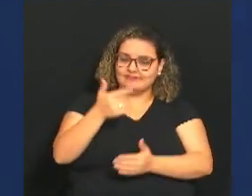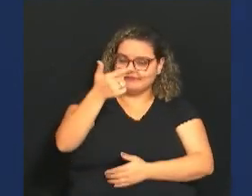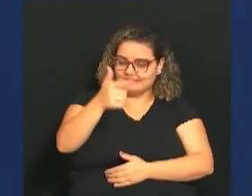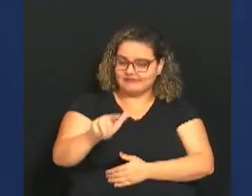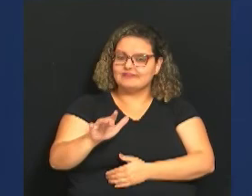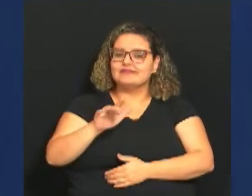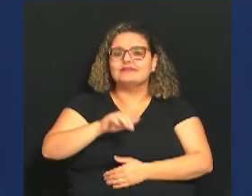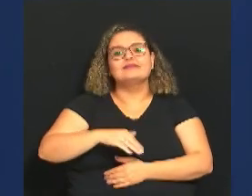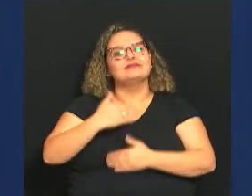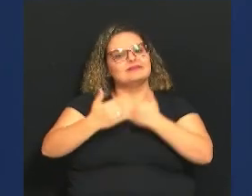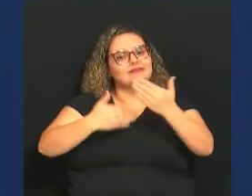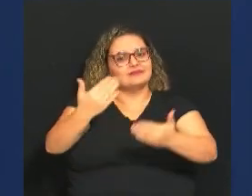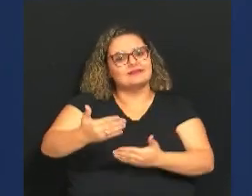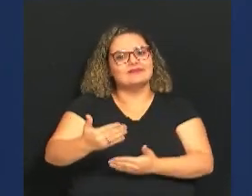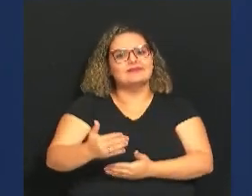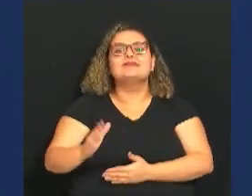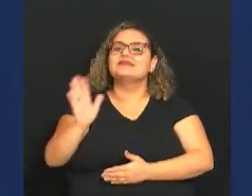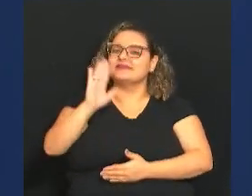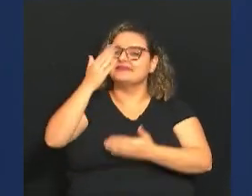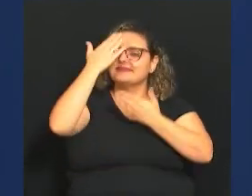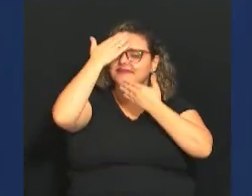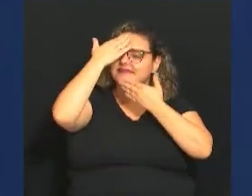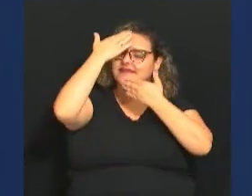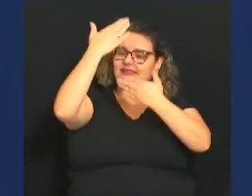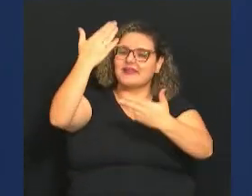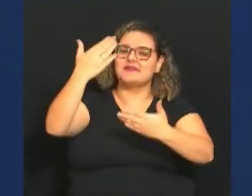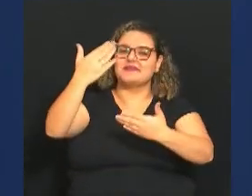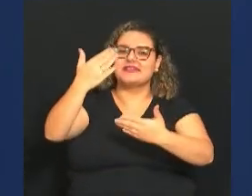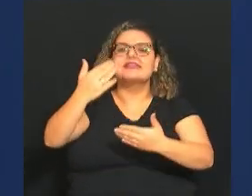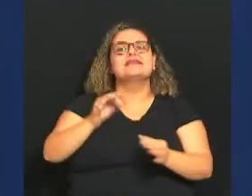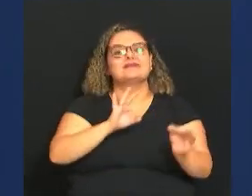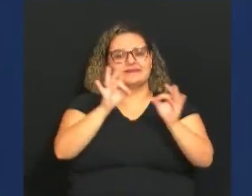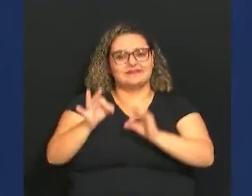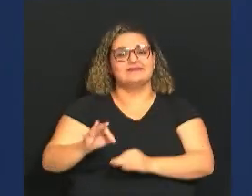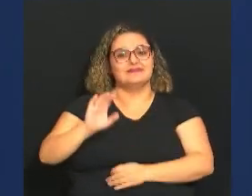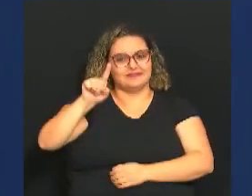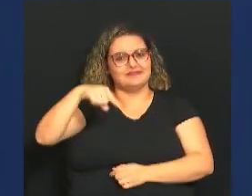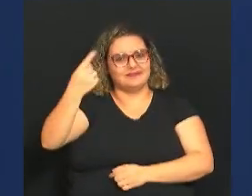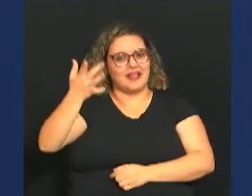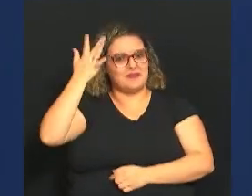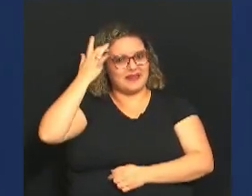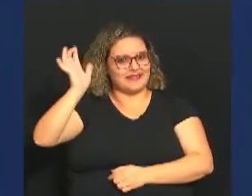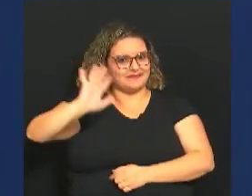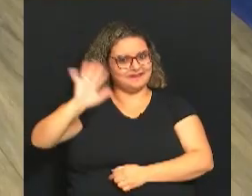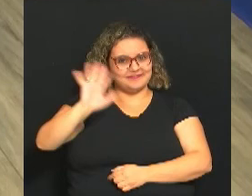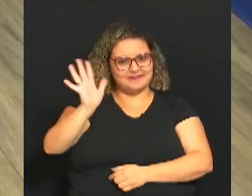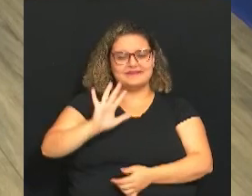do dia. Mais uma vez, muito obrigada pela companhia e audiência. A gente se vê até amanhã. Tchau!